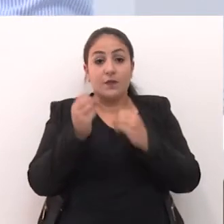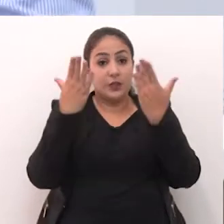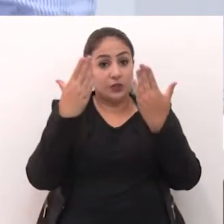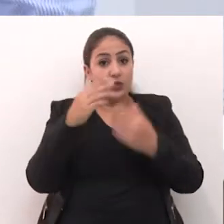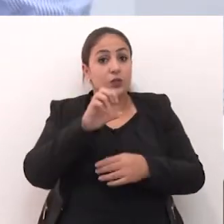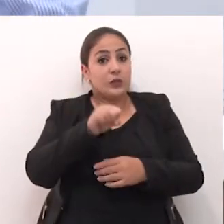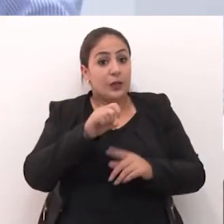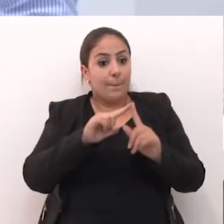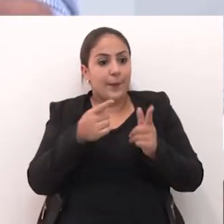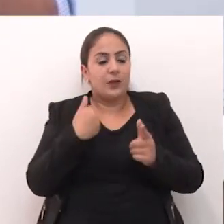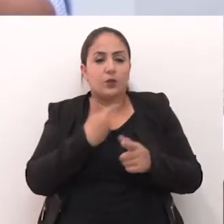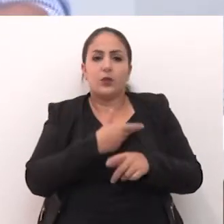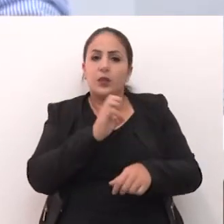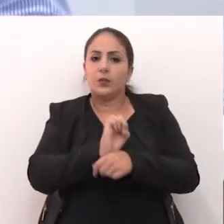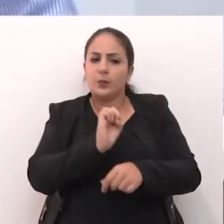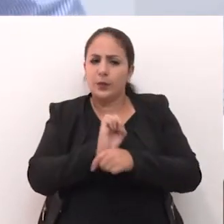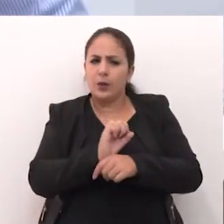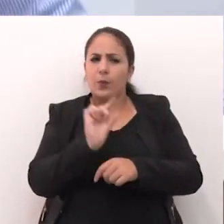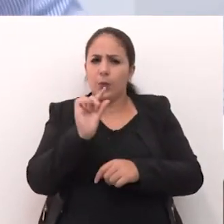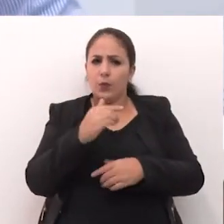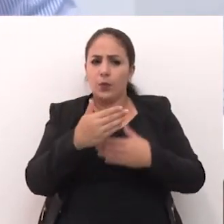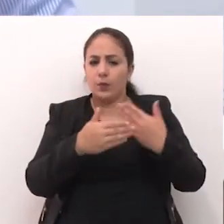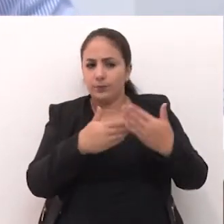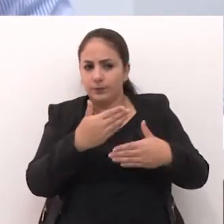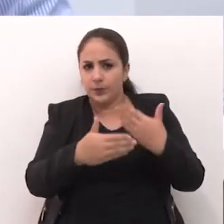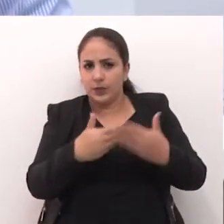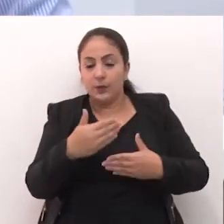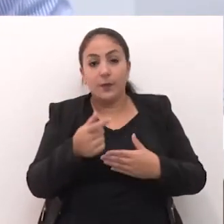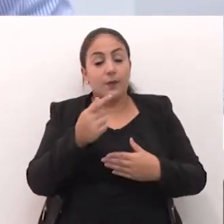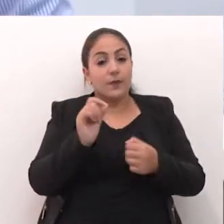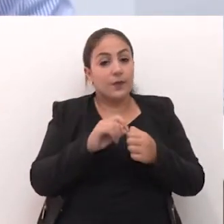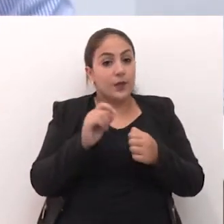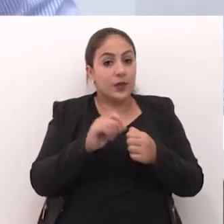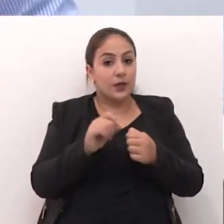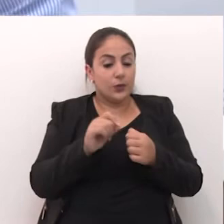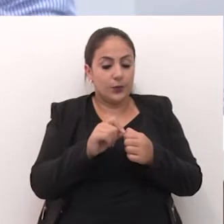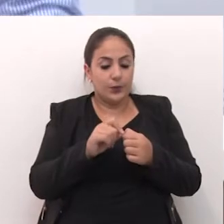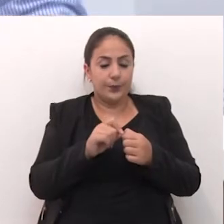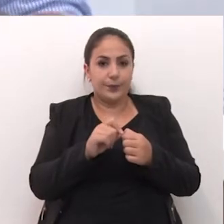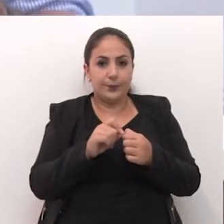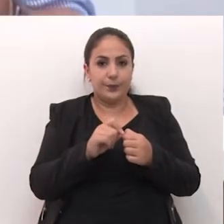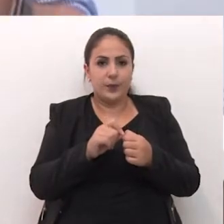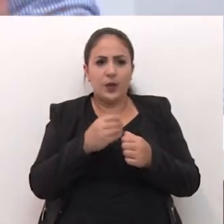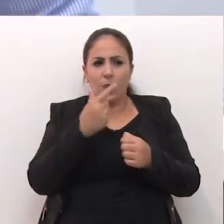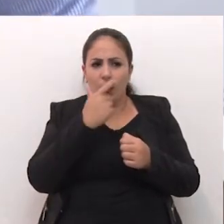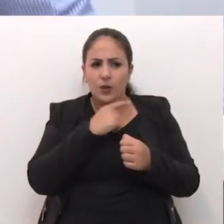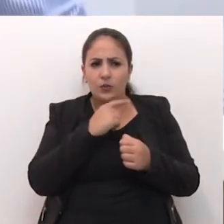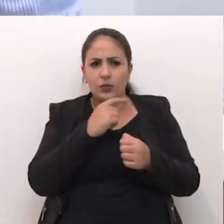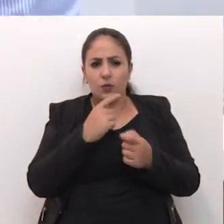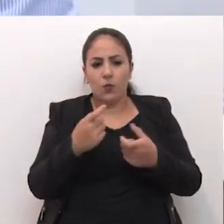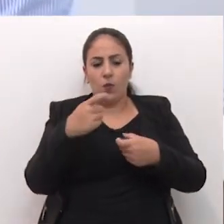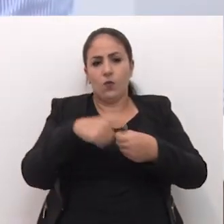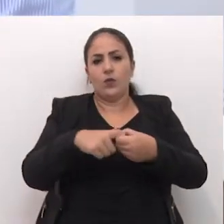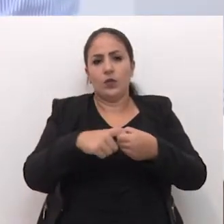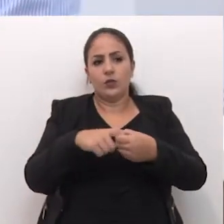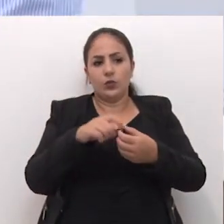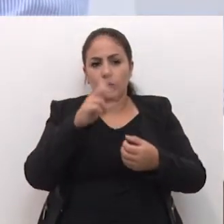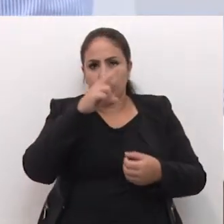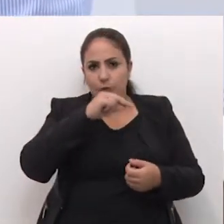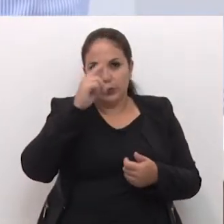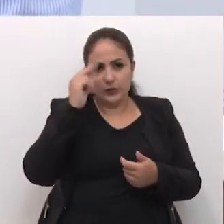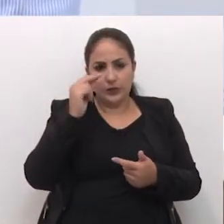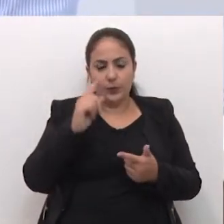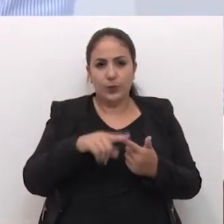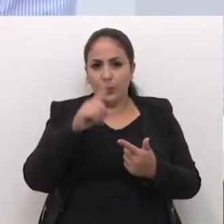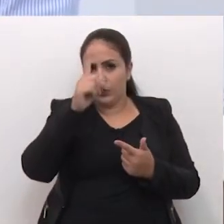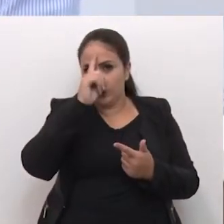claro que comemorando, mas temos que aguardar ainda um procedimento que vai ser realizado, provavelmente um convênio